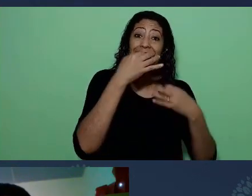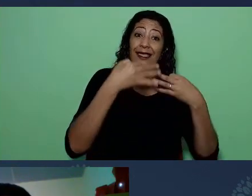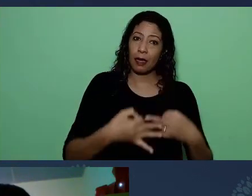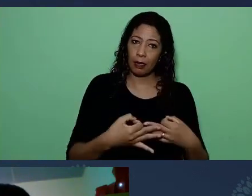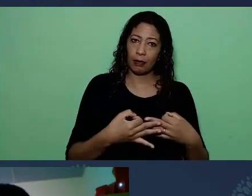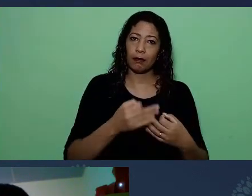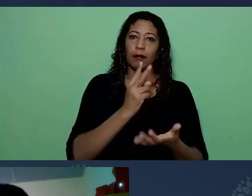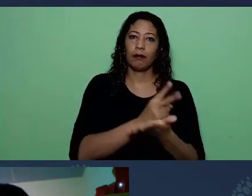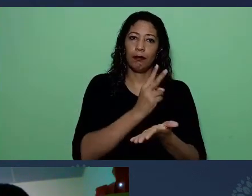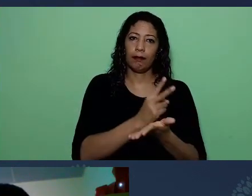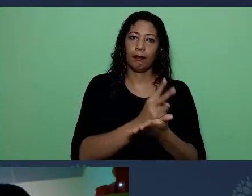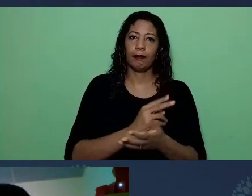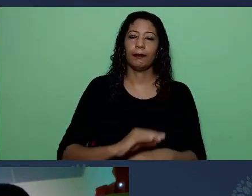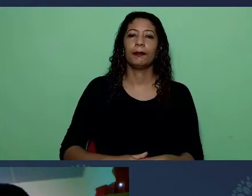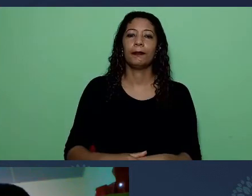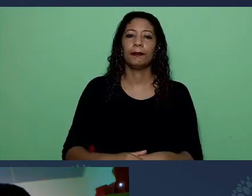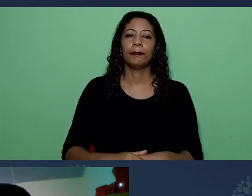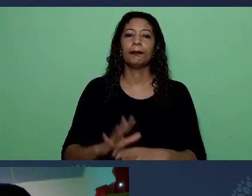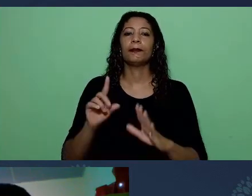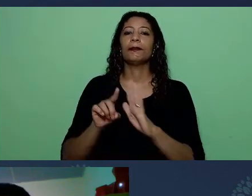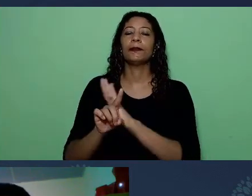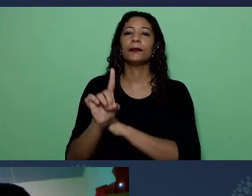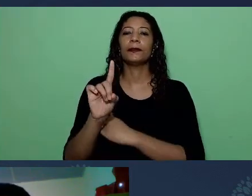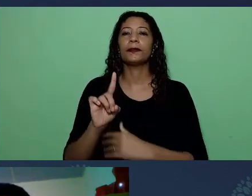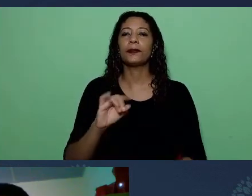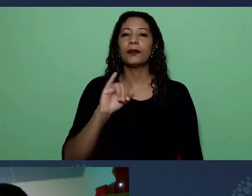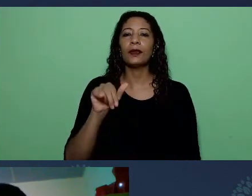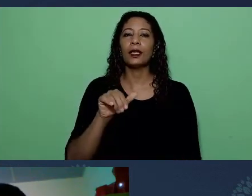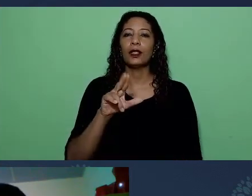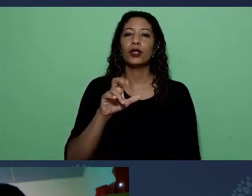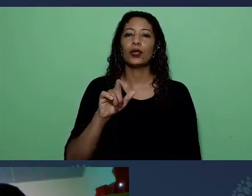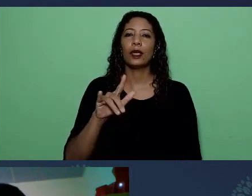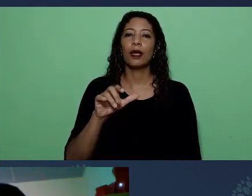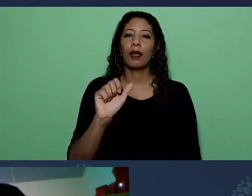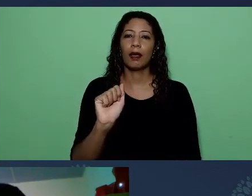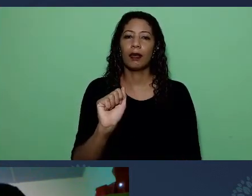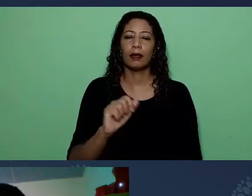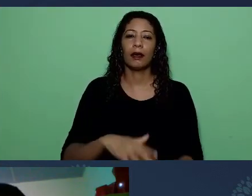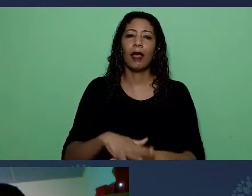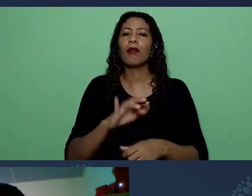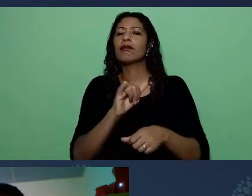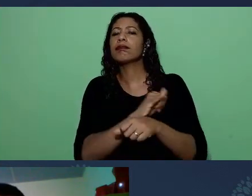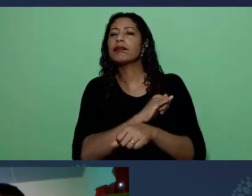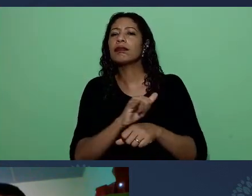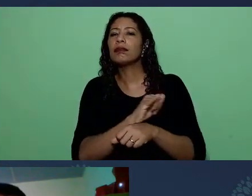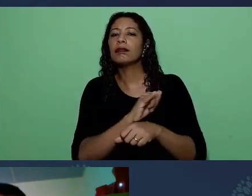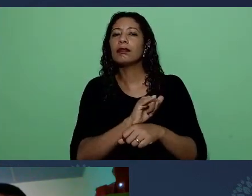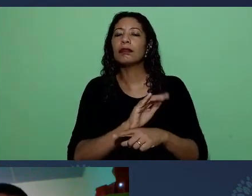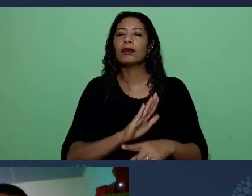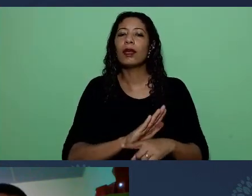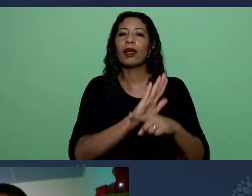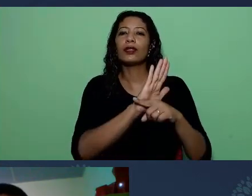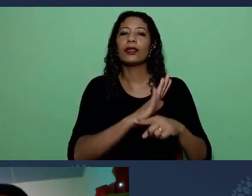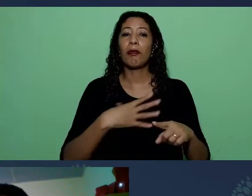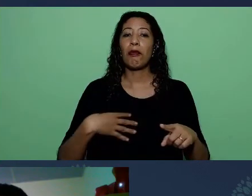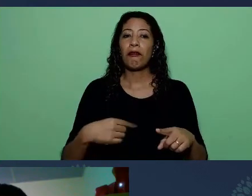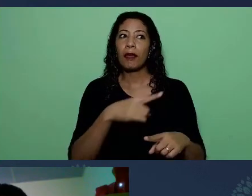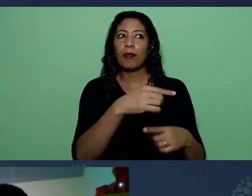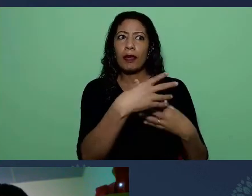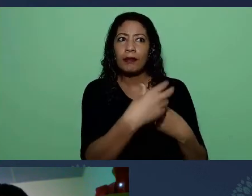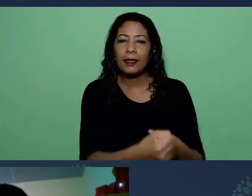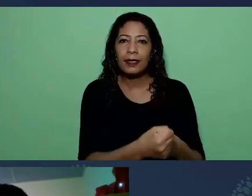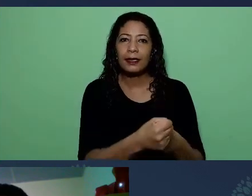Muito bom. A Juliana Souza pergunta: que táticas posso usar com meu filho para ele aderir ao tratamento mais